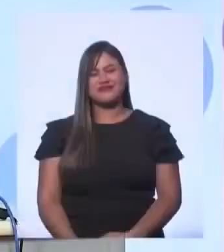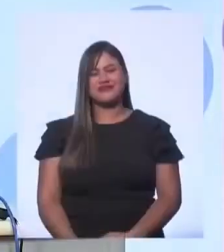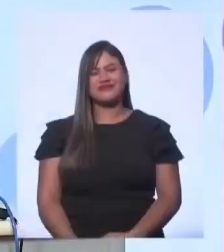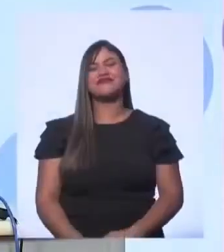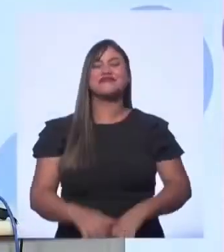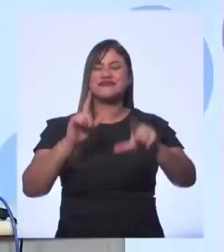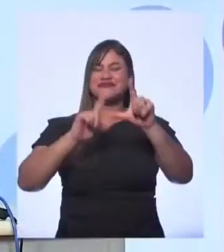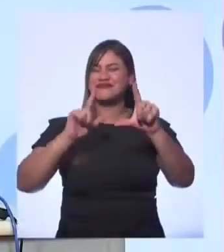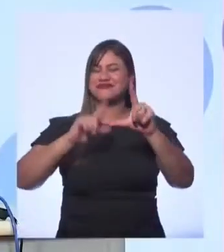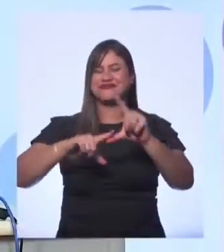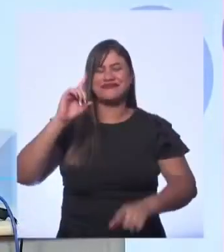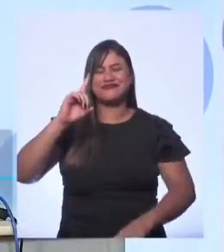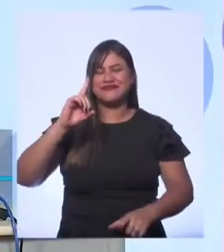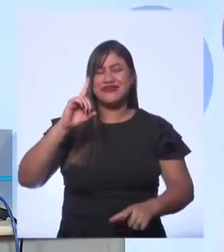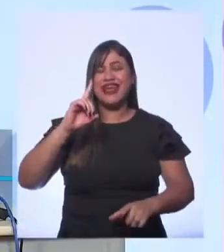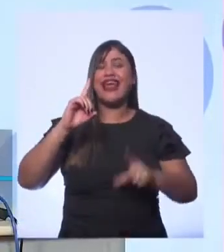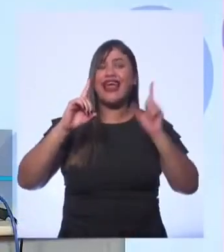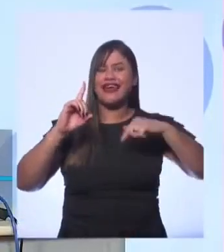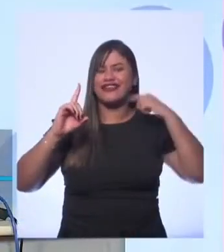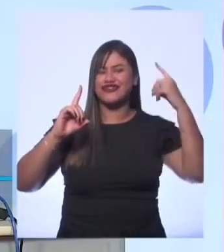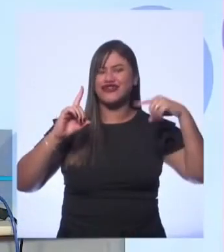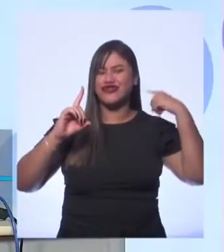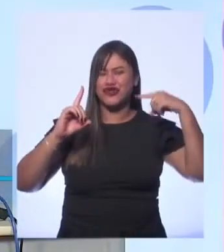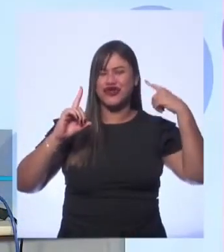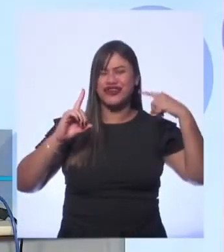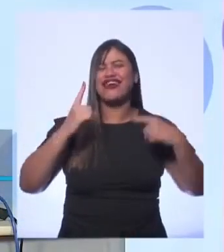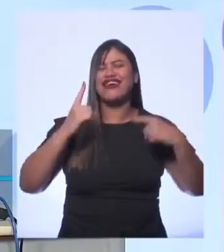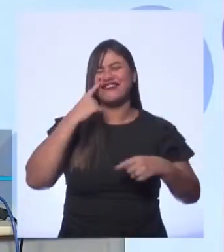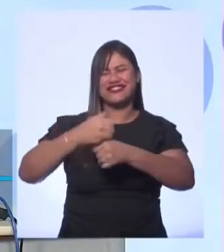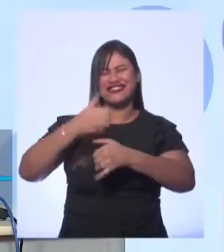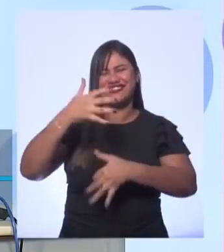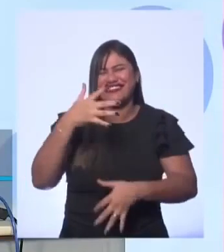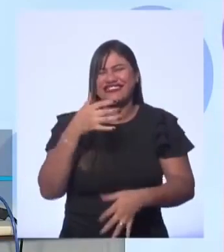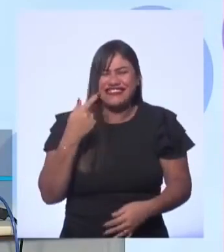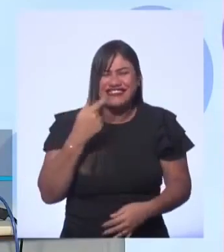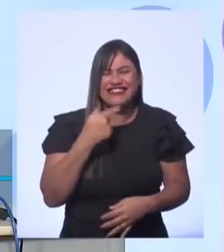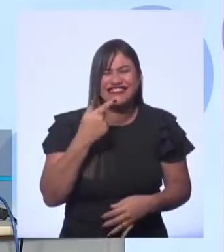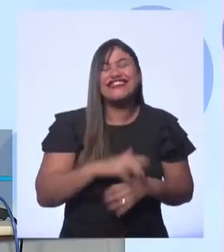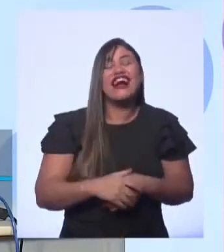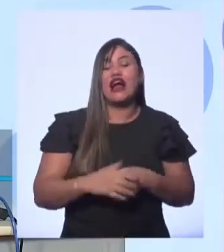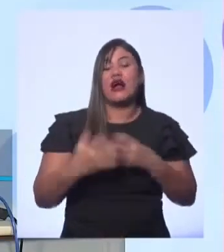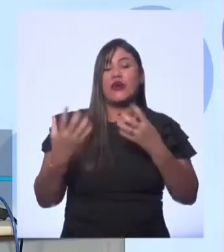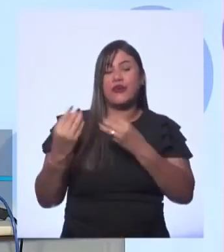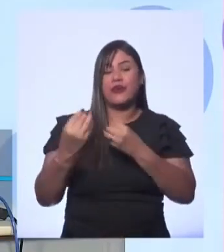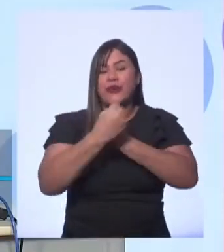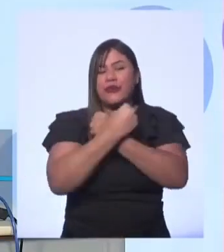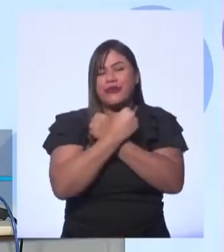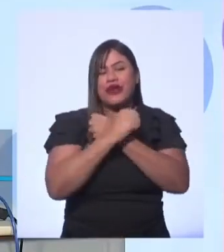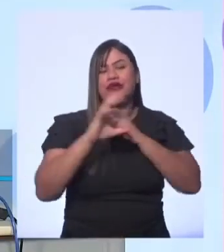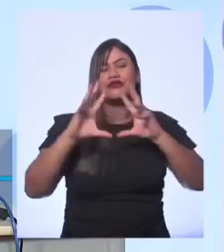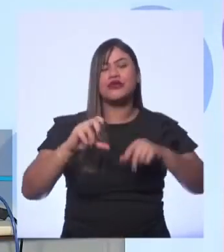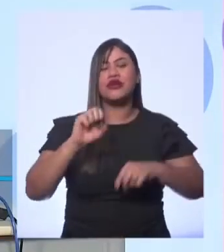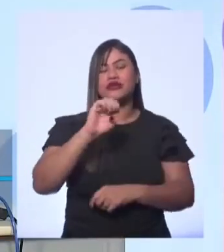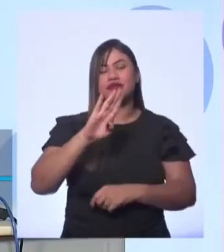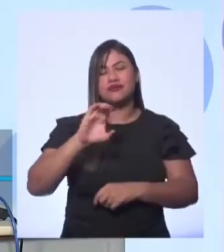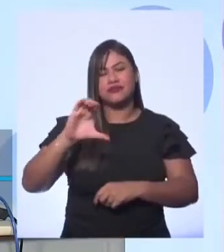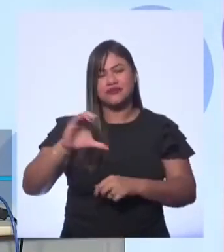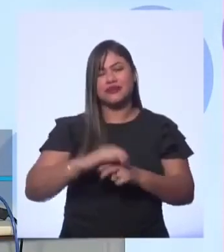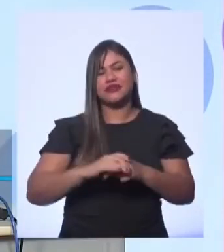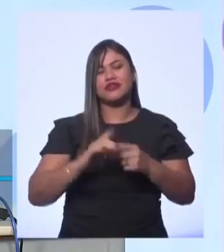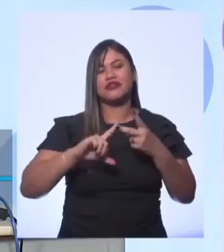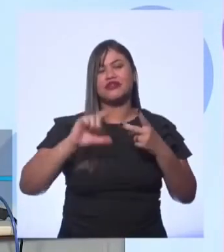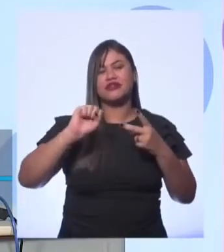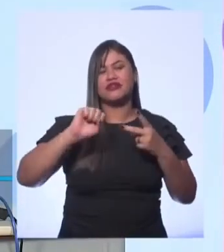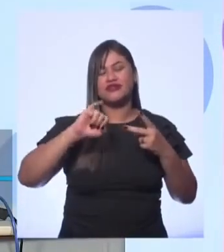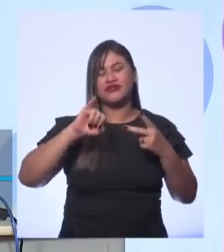Letra D, é claro, D de doido, né? Eu vi lá no chat. Então, um grande abraço aí para os alunos e professores de São Bernardo do Campo, São José